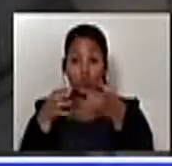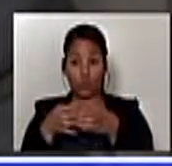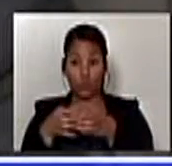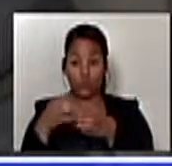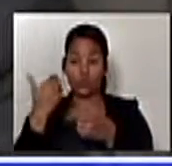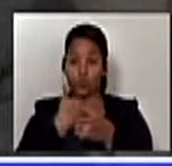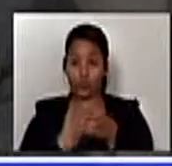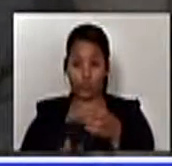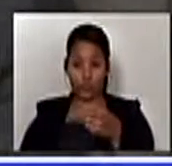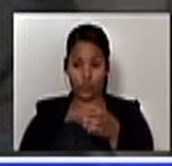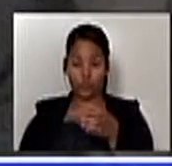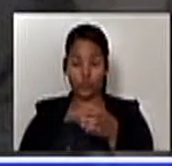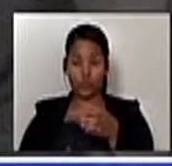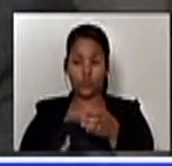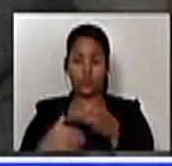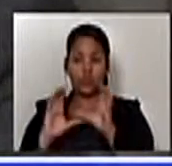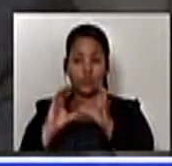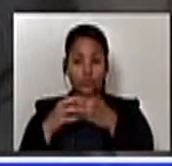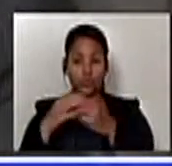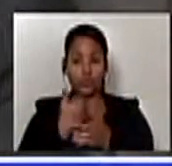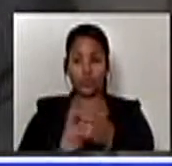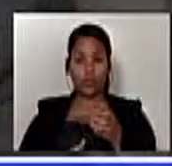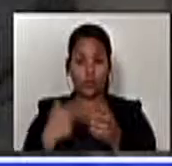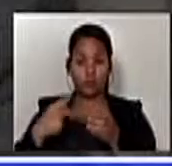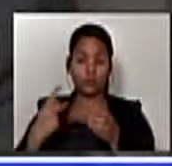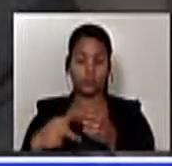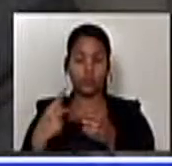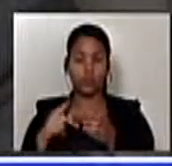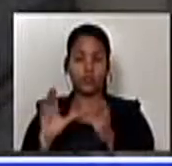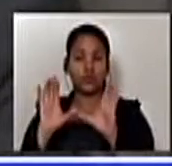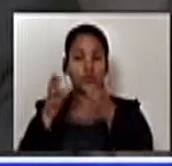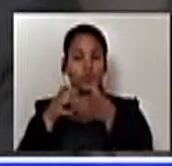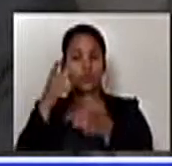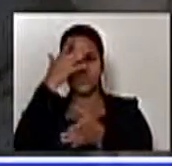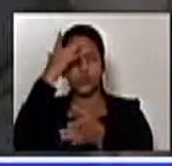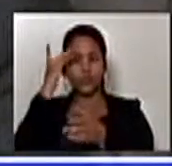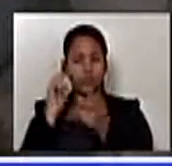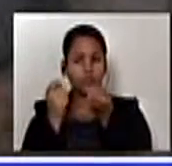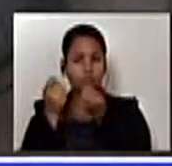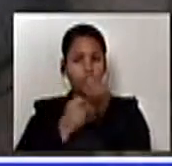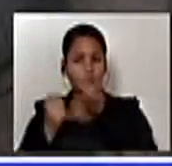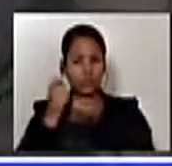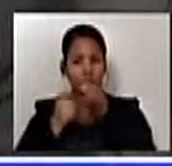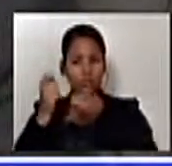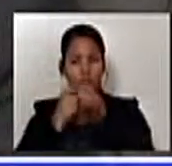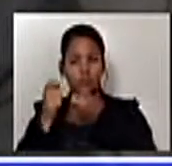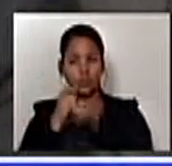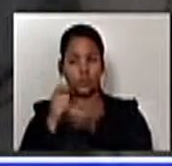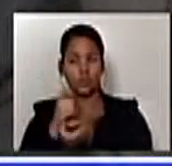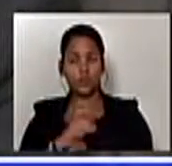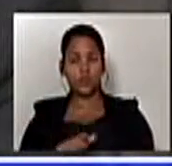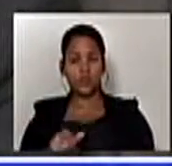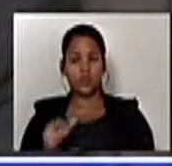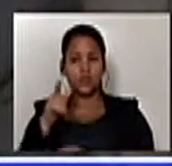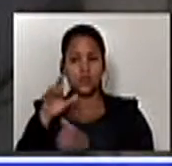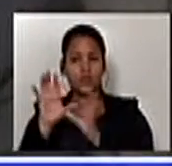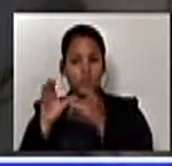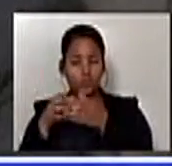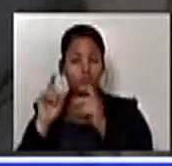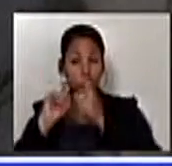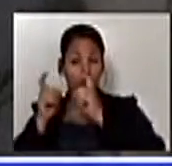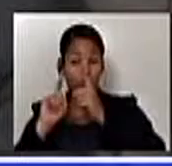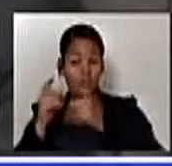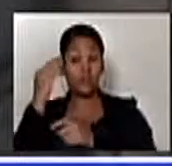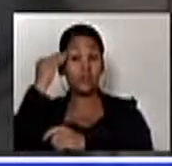realizando, principalmente a área econômica do governo Renan Filho, é ser criativo no momento onde estamos trabalhando,